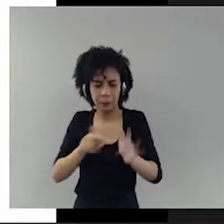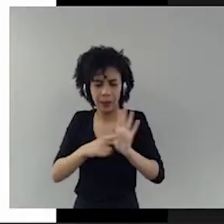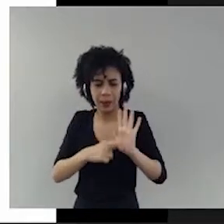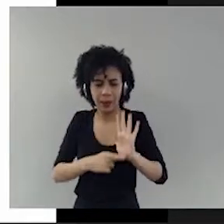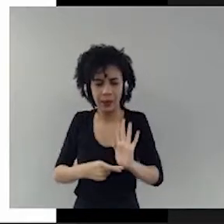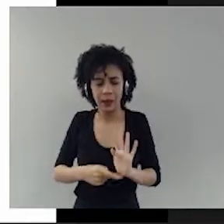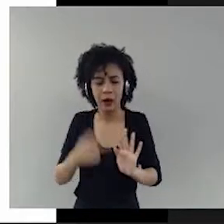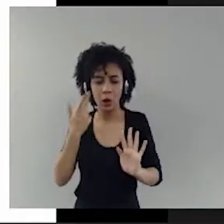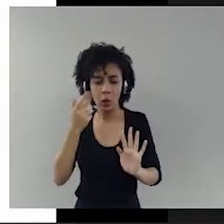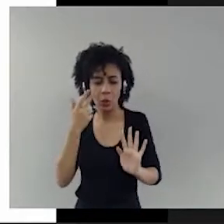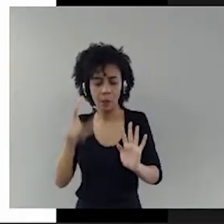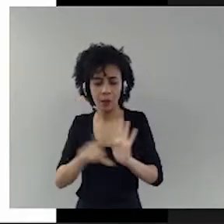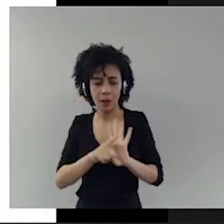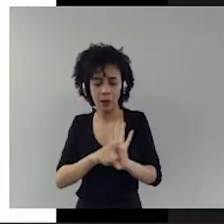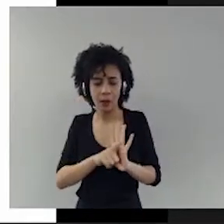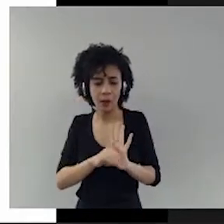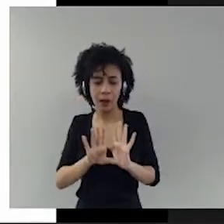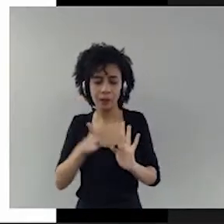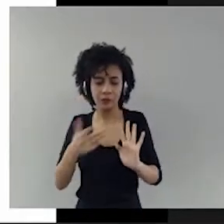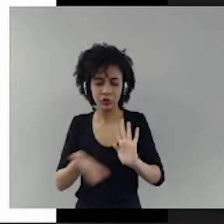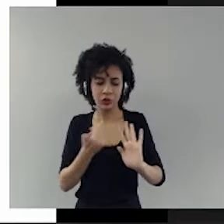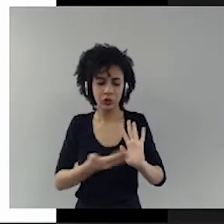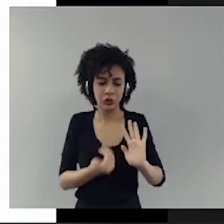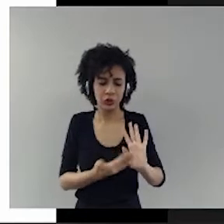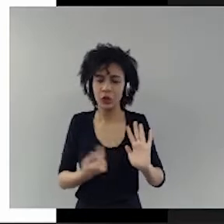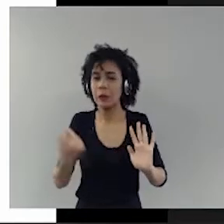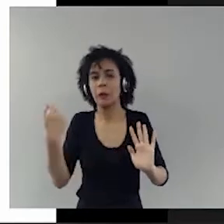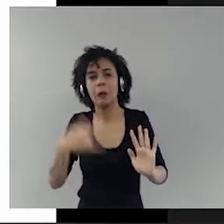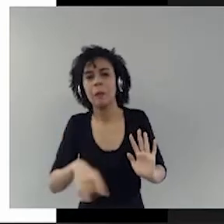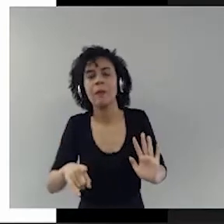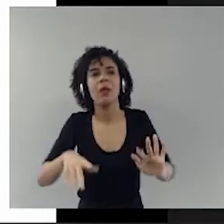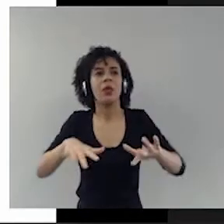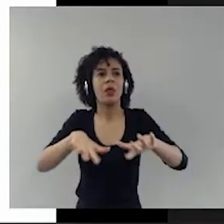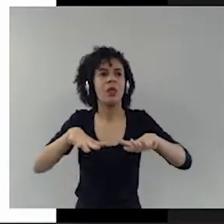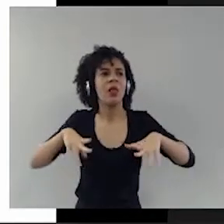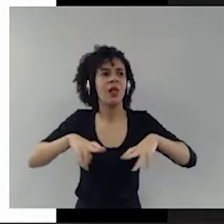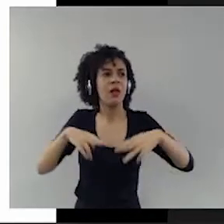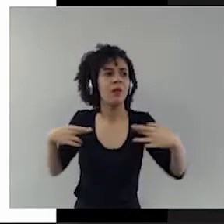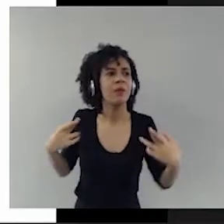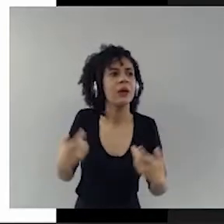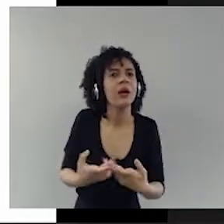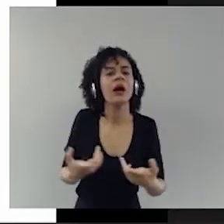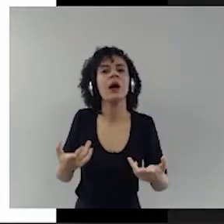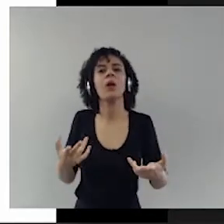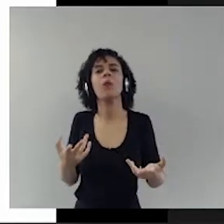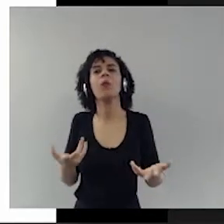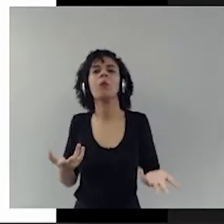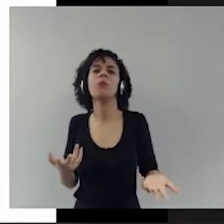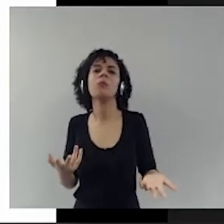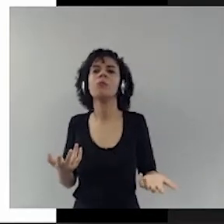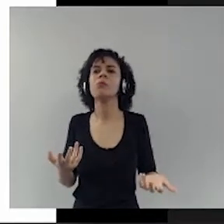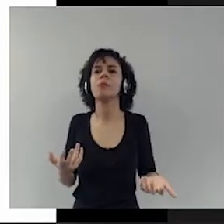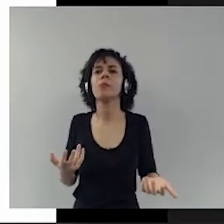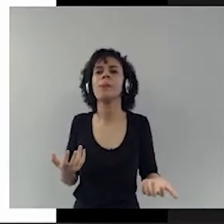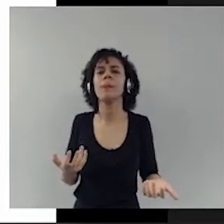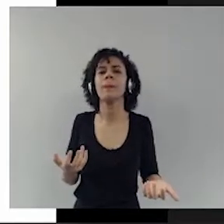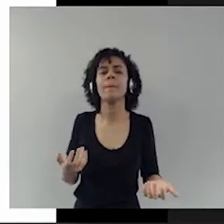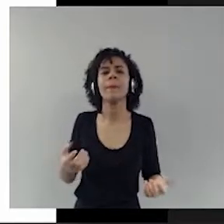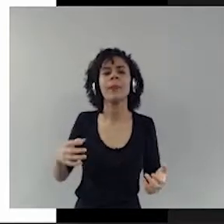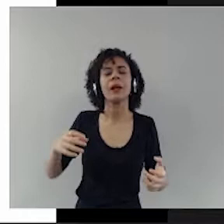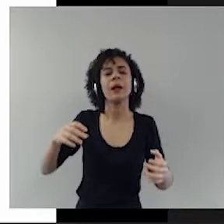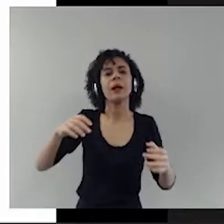normais para licitações estão eliminadas não é necessário fazer audiência pública em caso de licitação de grande vulto é